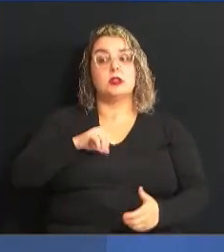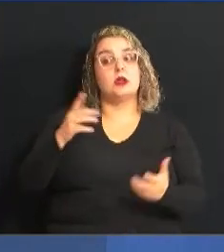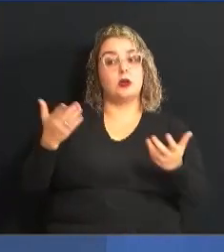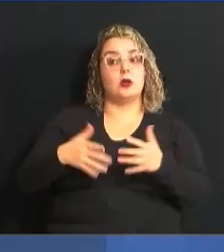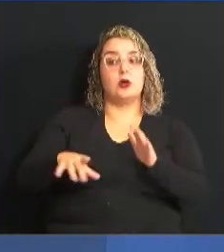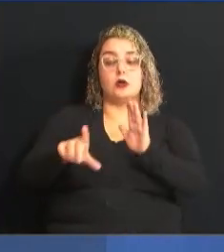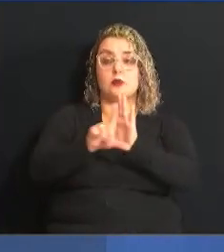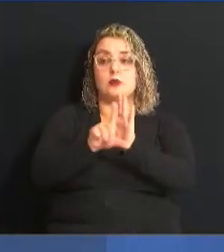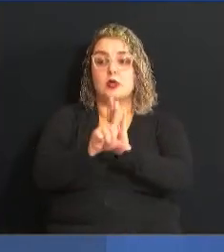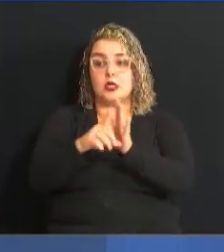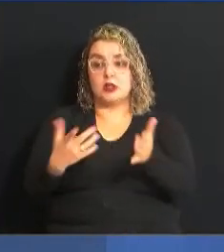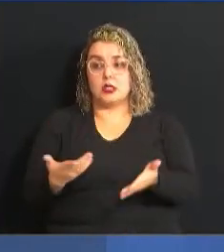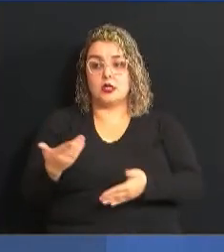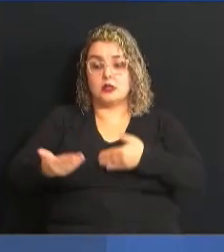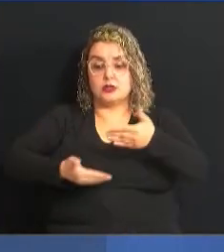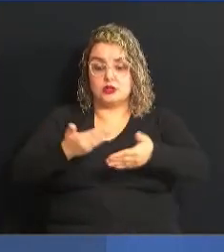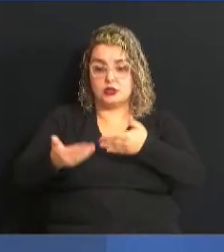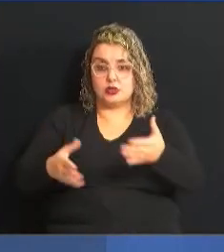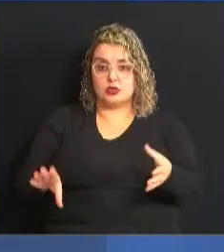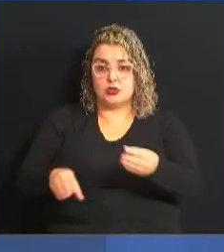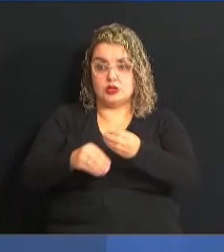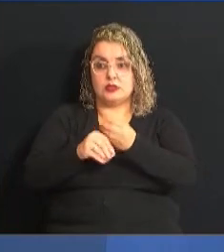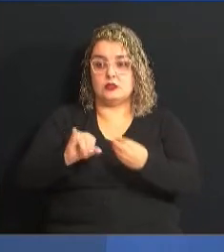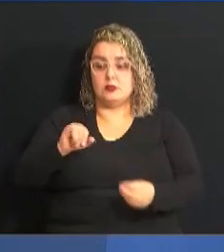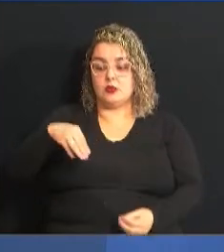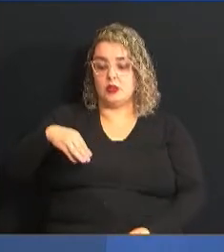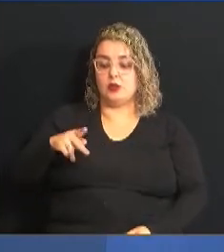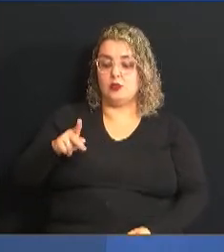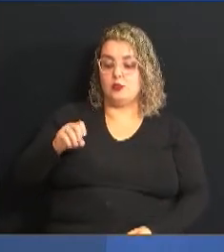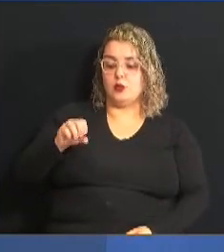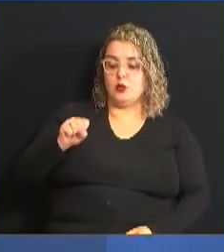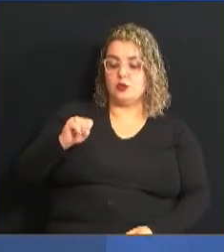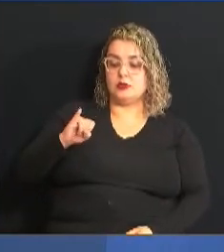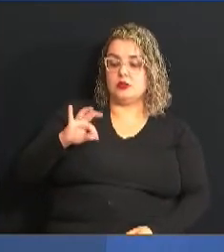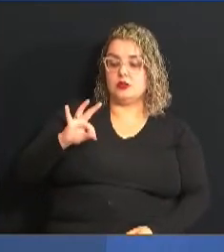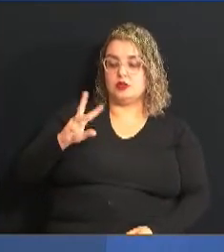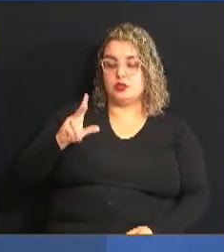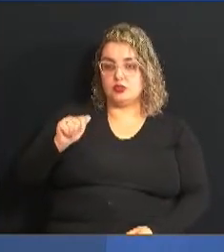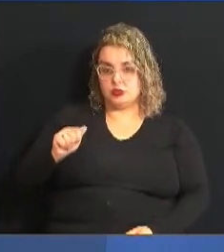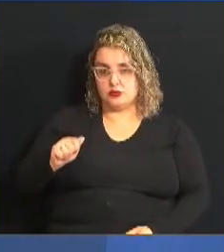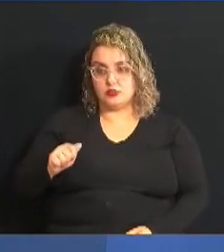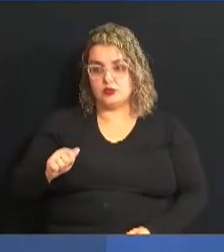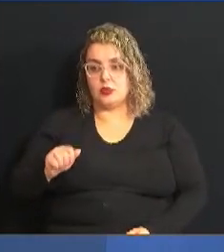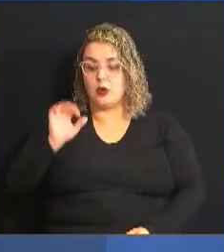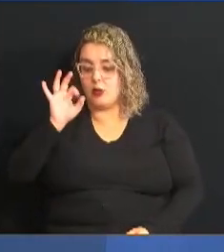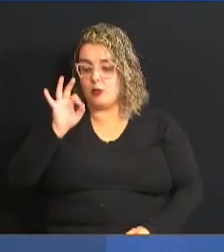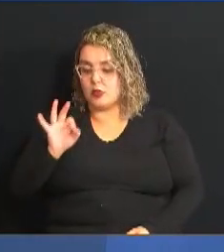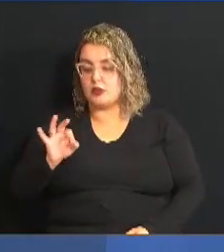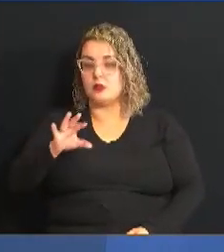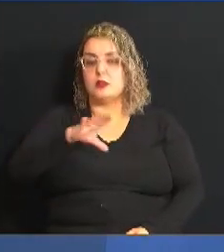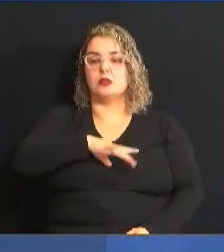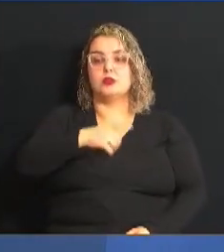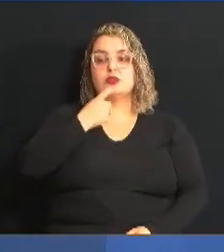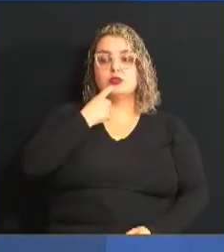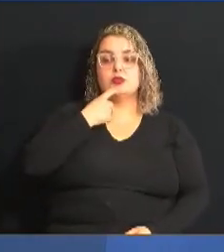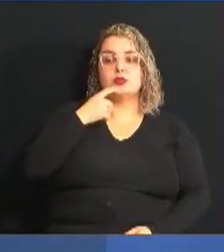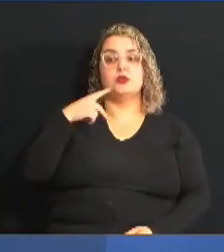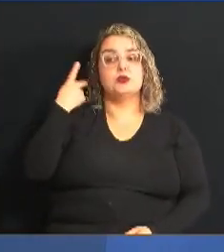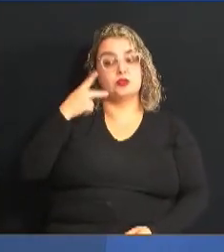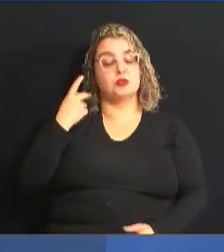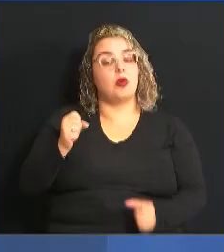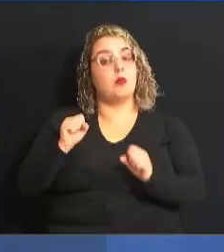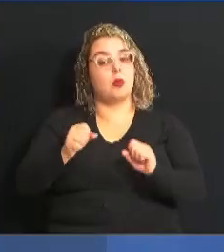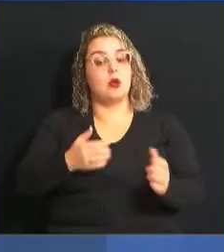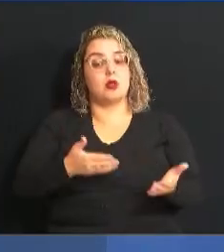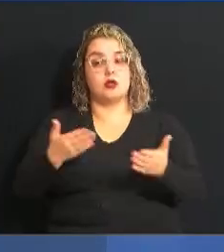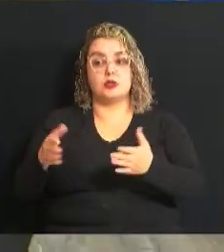que trata dessas emendas impositivas, ou seja, um valor, um percentual do orçamento do município que os vereadores podem apresentar